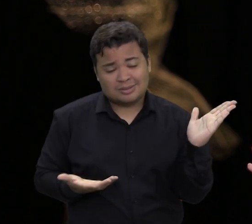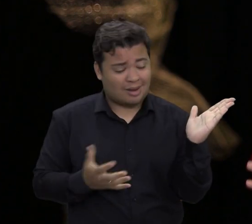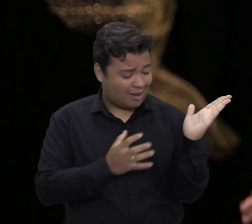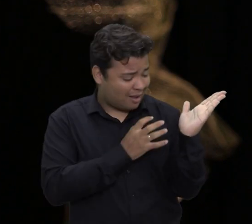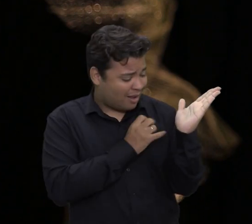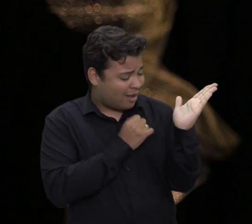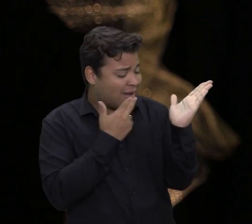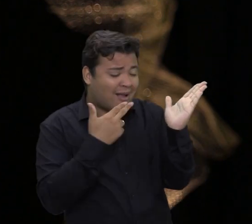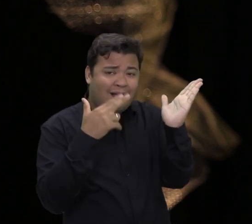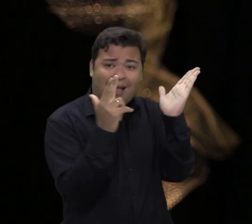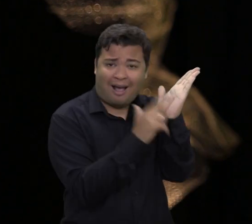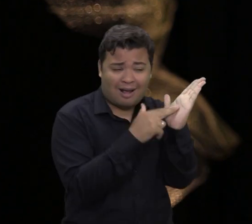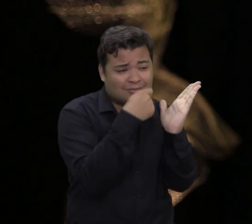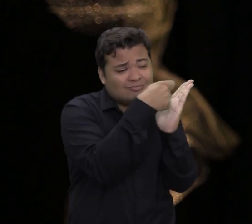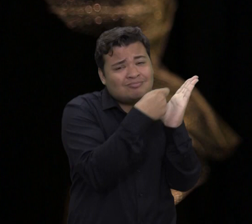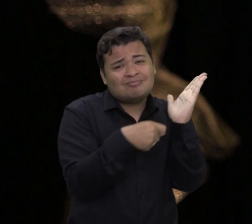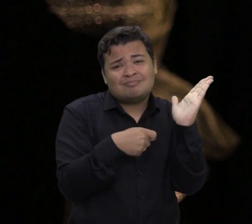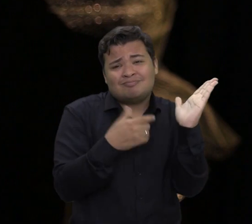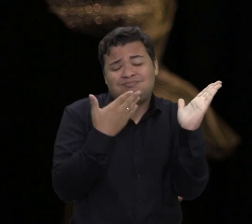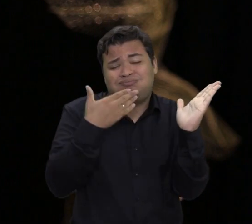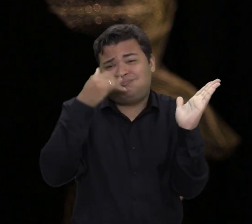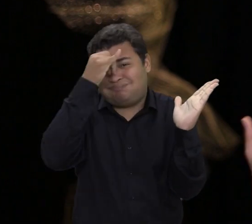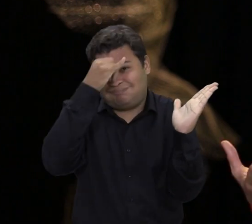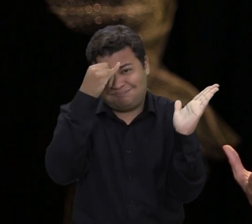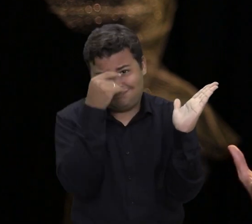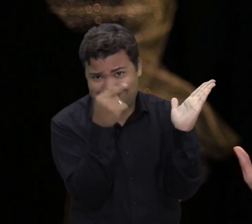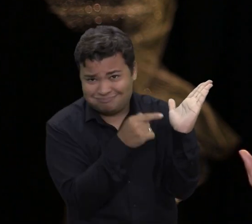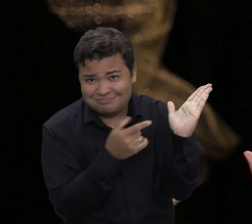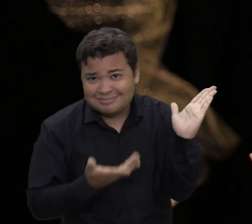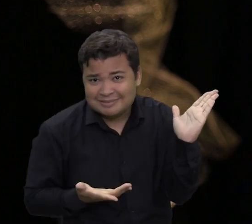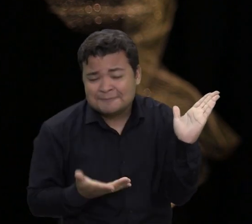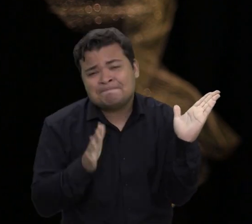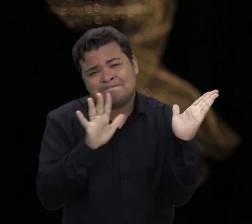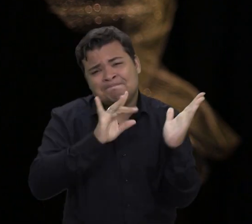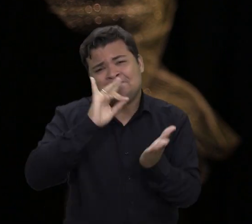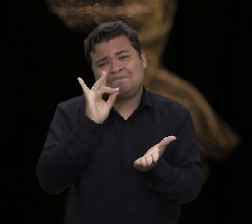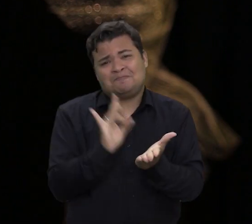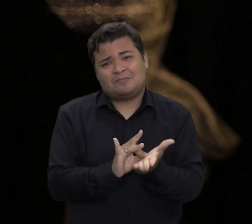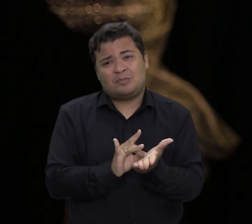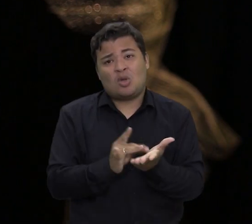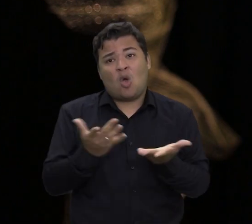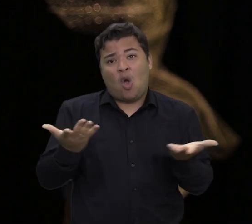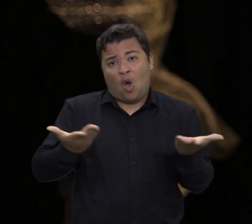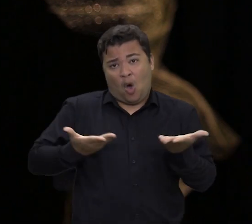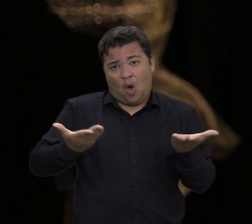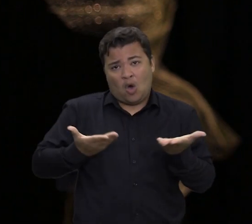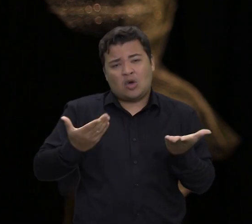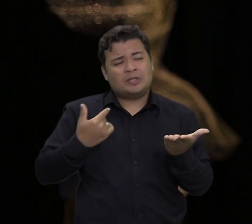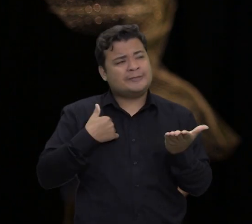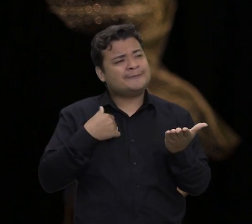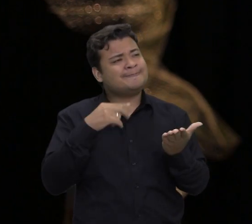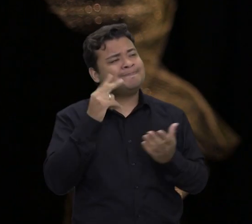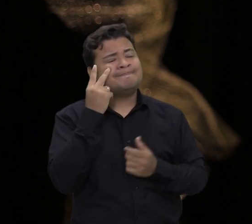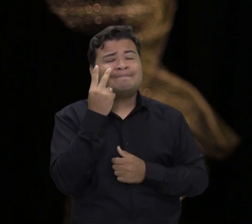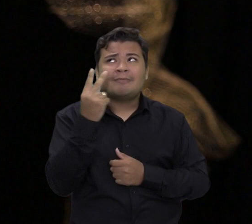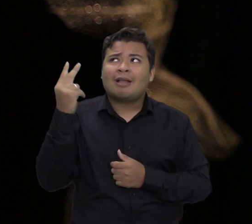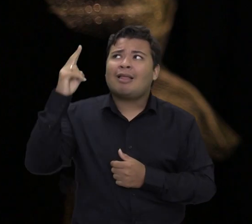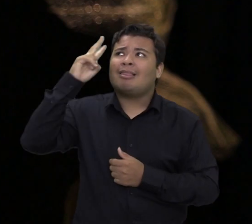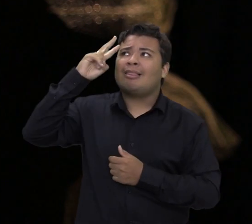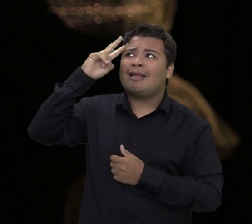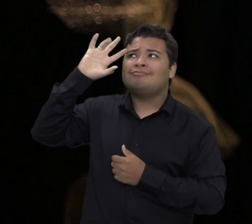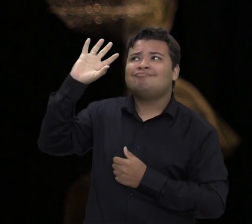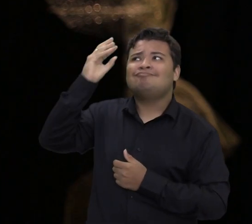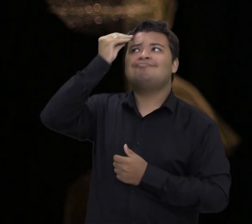isso, cartas de amor ridículas? A verdade é que hoje, as